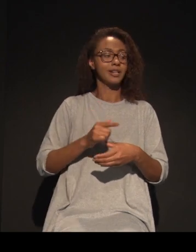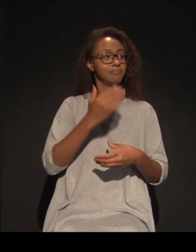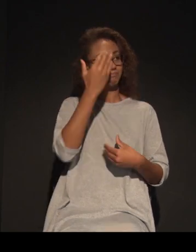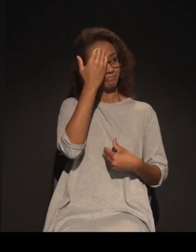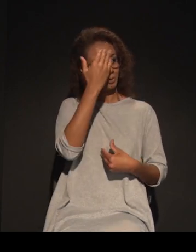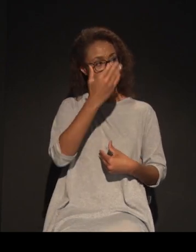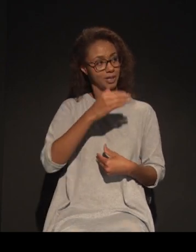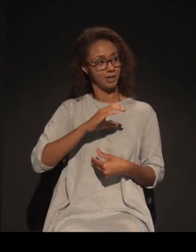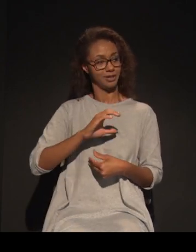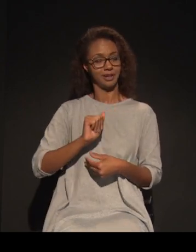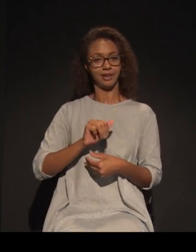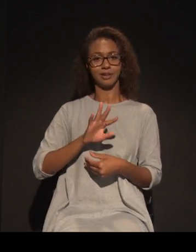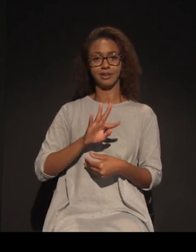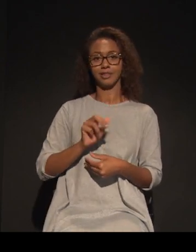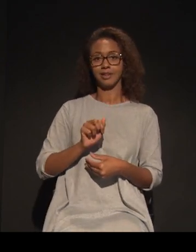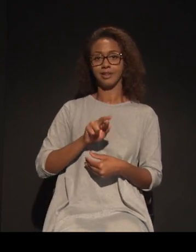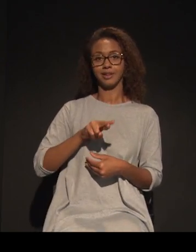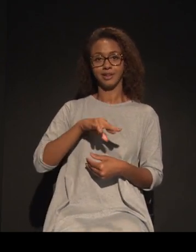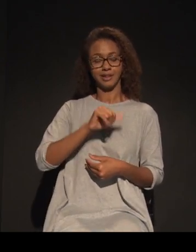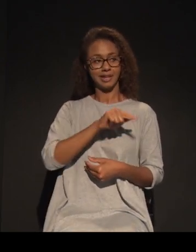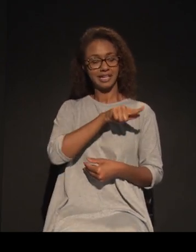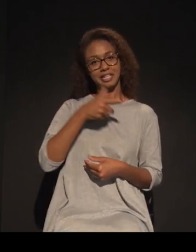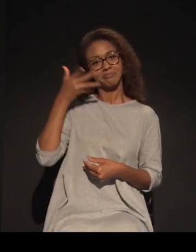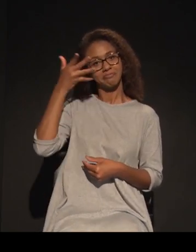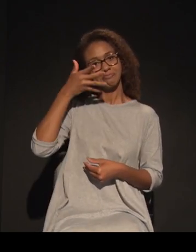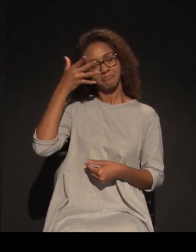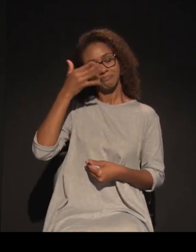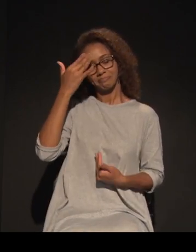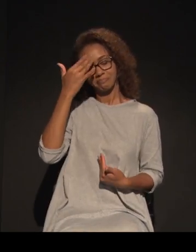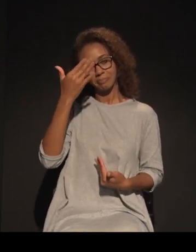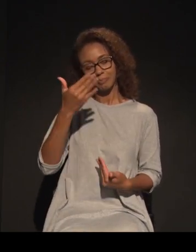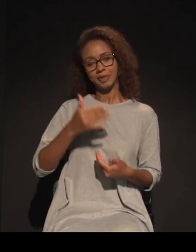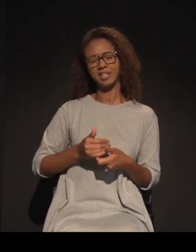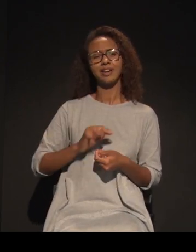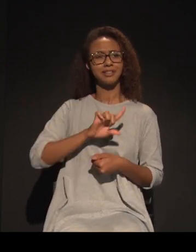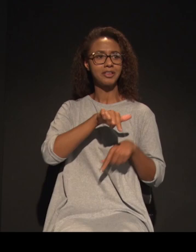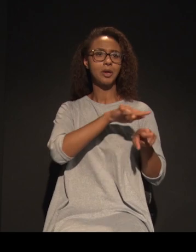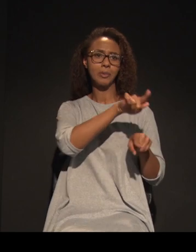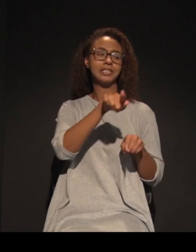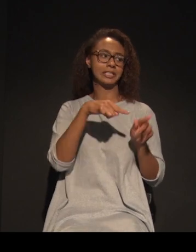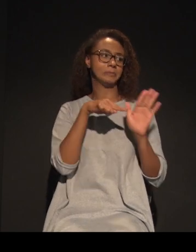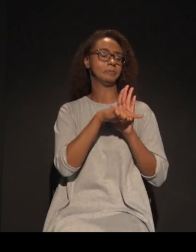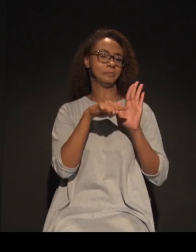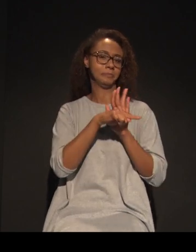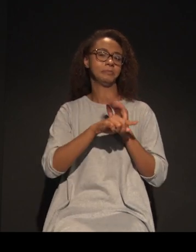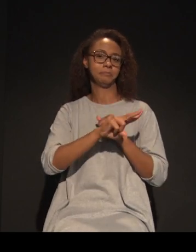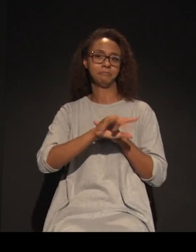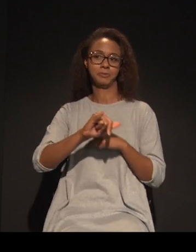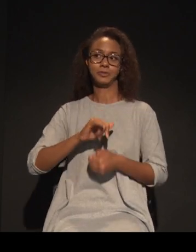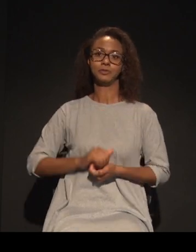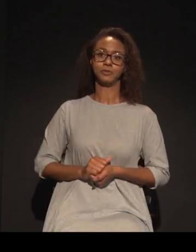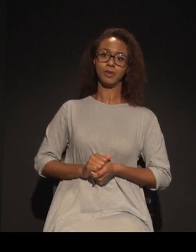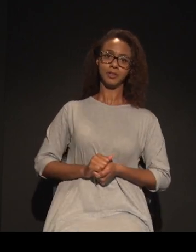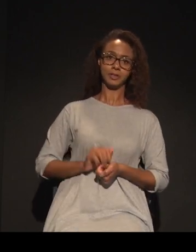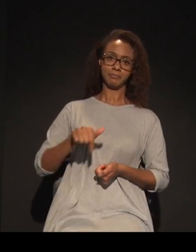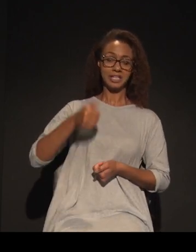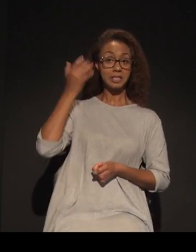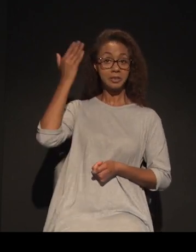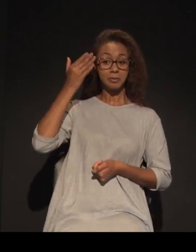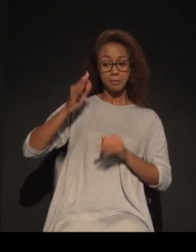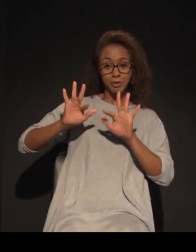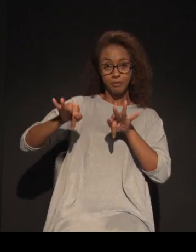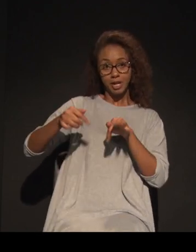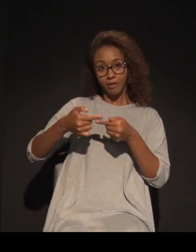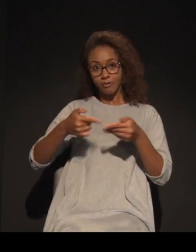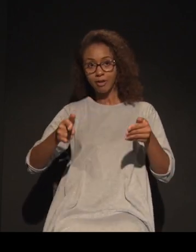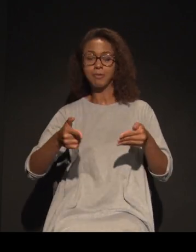catarina pela pelas palavras depois certamente vão surgir perguntas para você né no final da nossa nossa